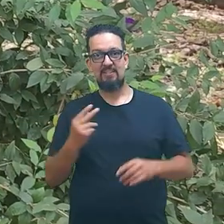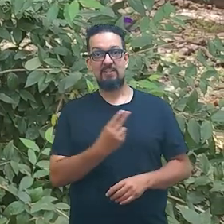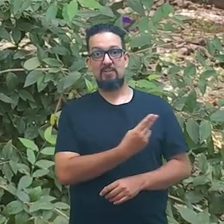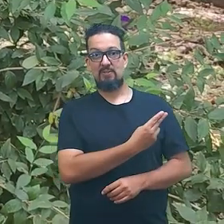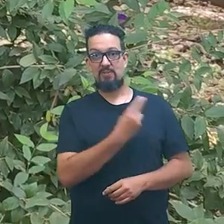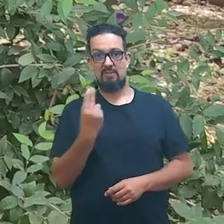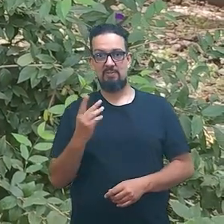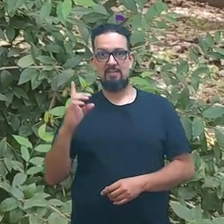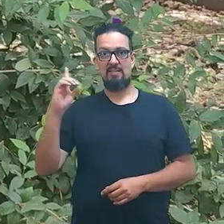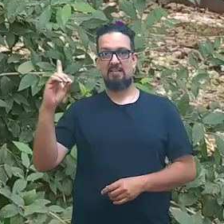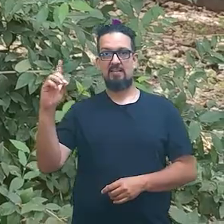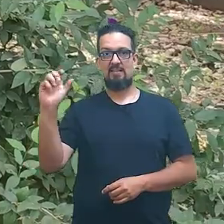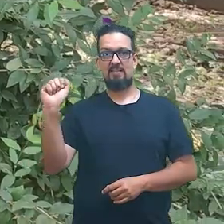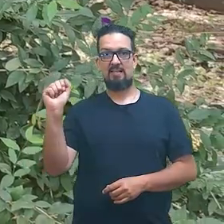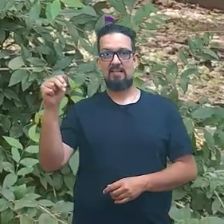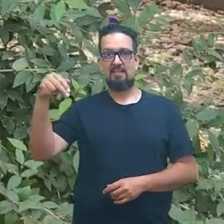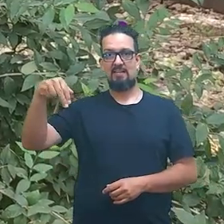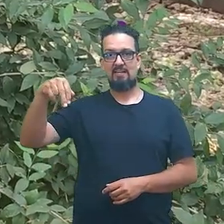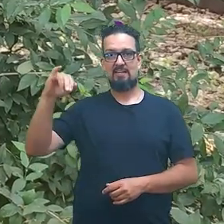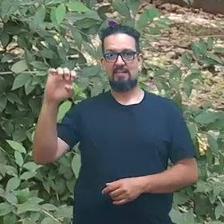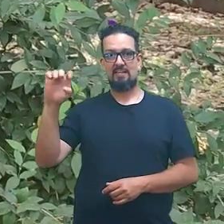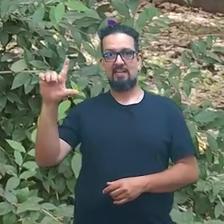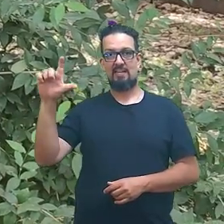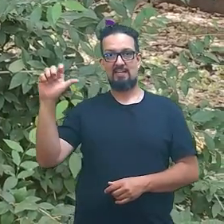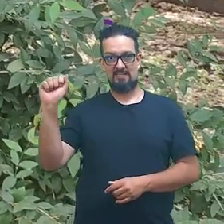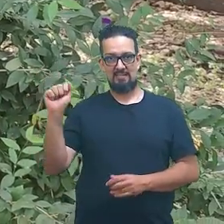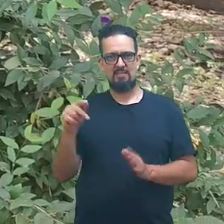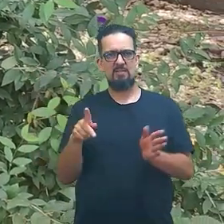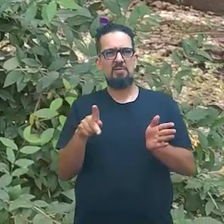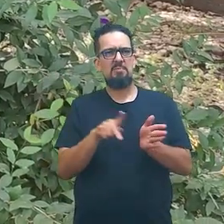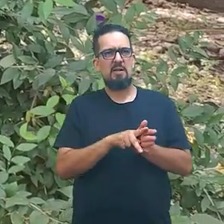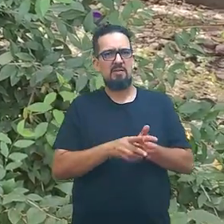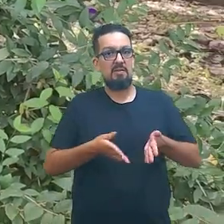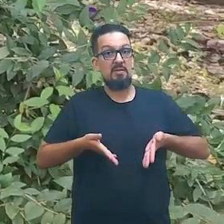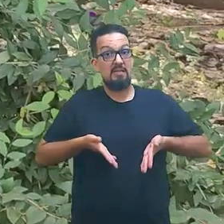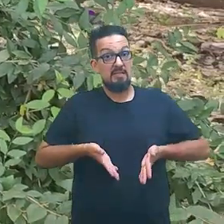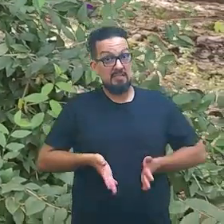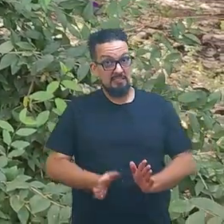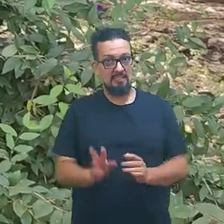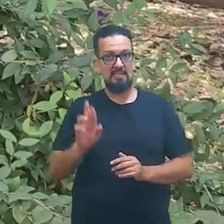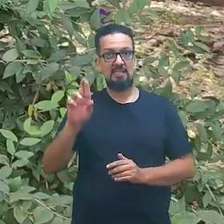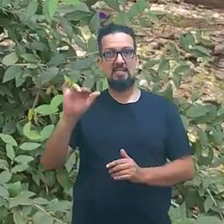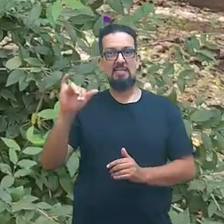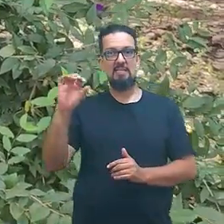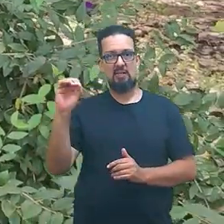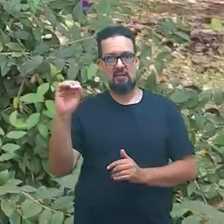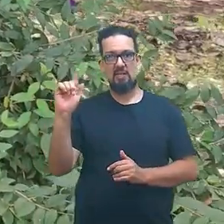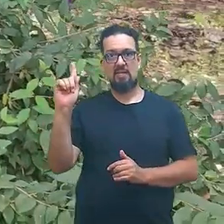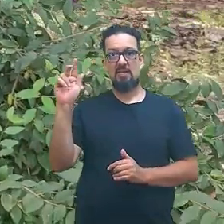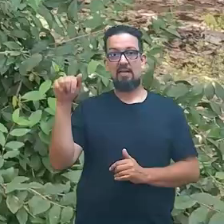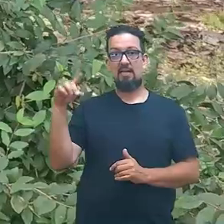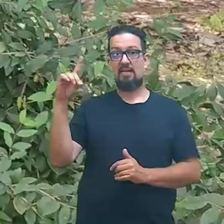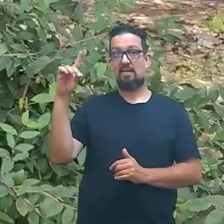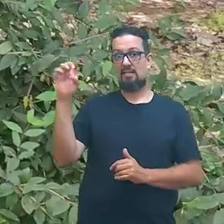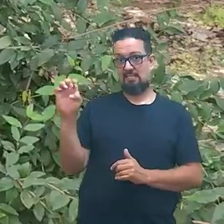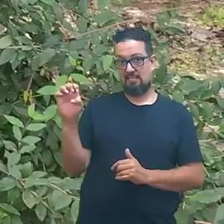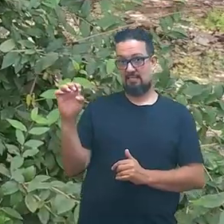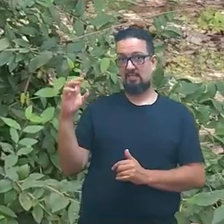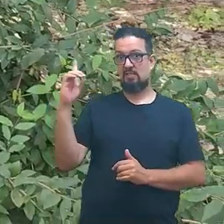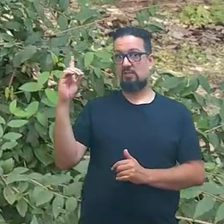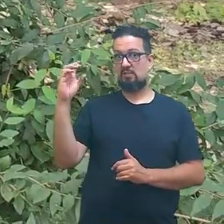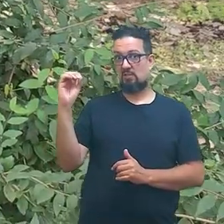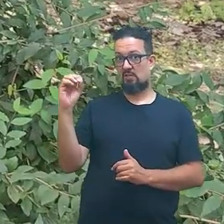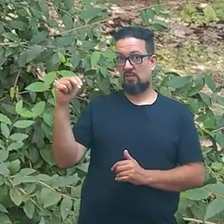Olá, meu nome é Daniela, sou natural do Rio Grande do Norte, sou nordestina, como vocês estão percebendo aí pelo sotaque. Sou